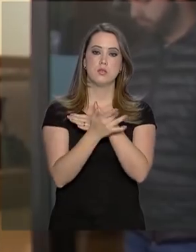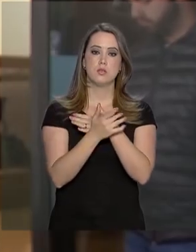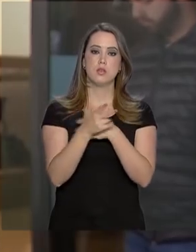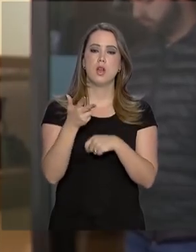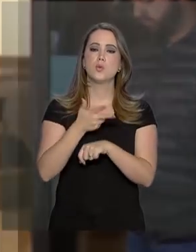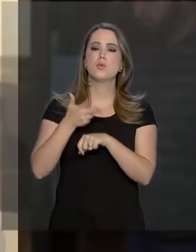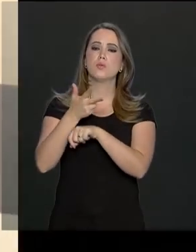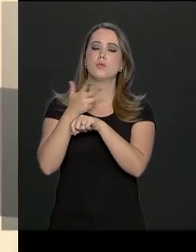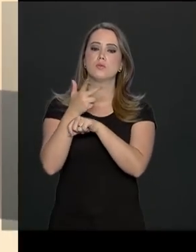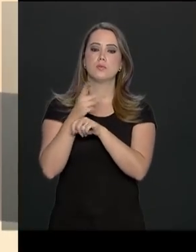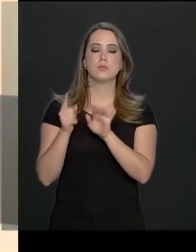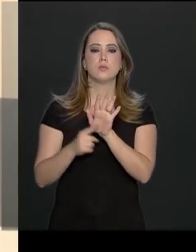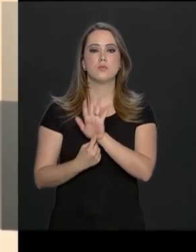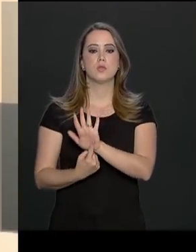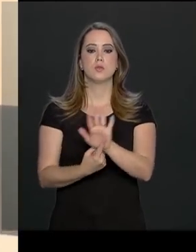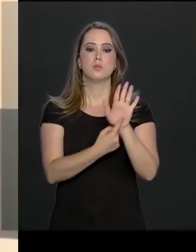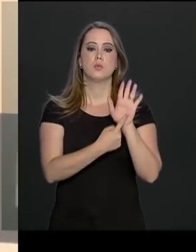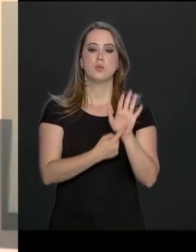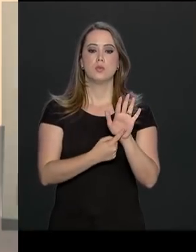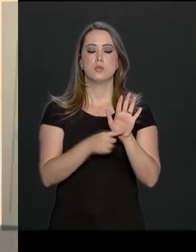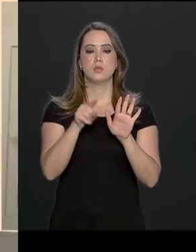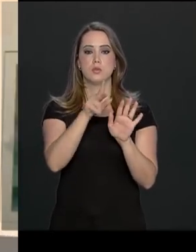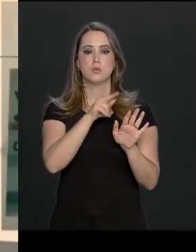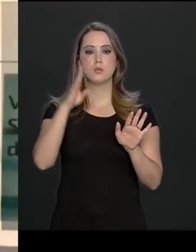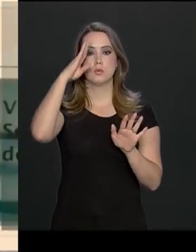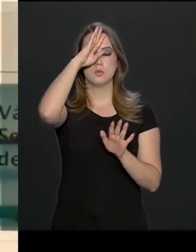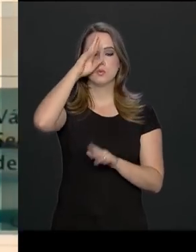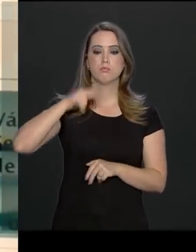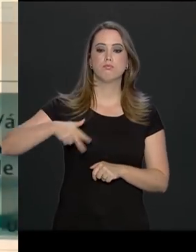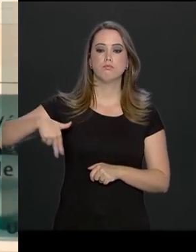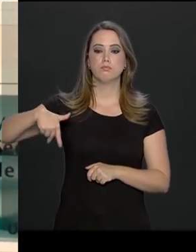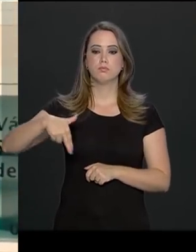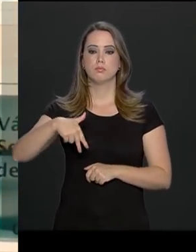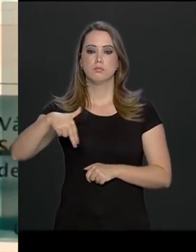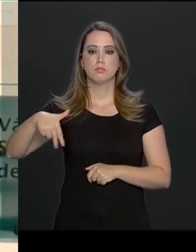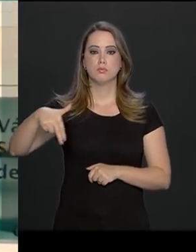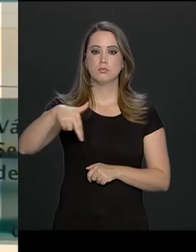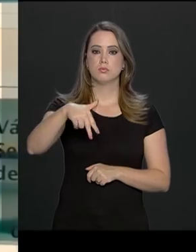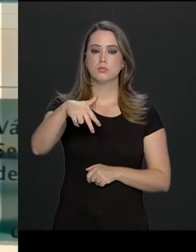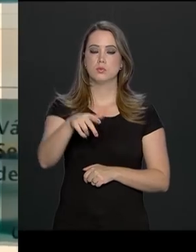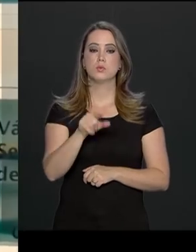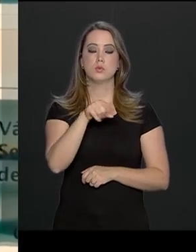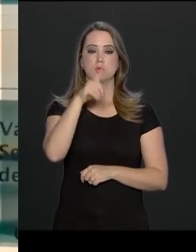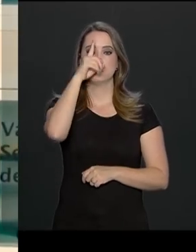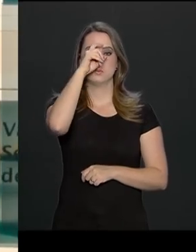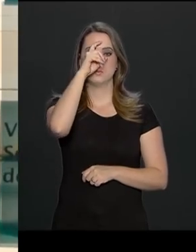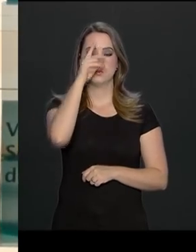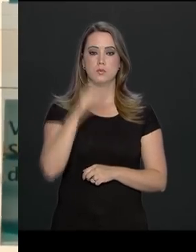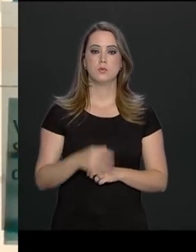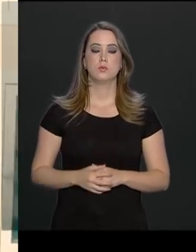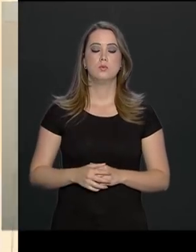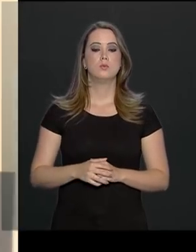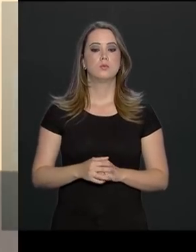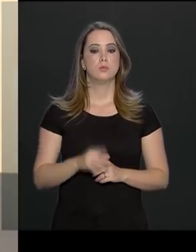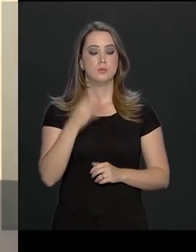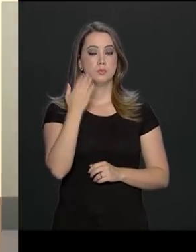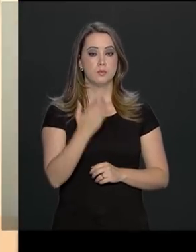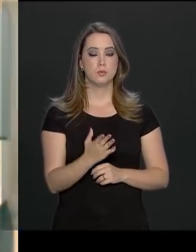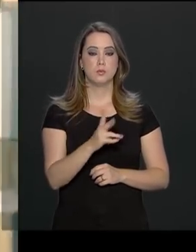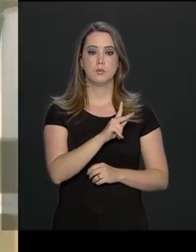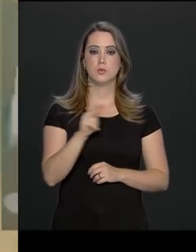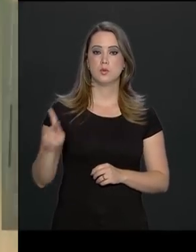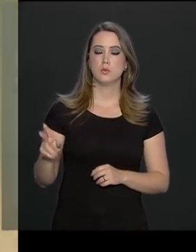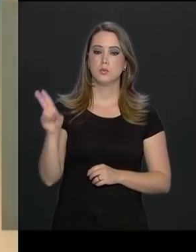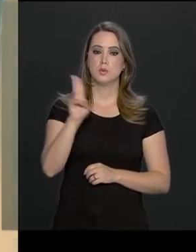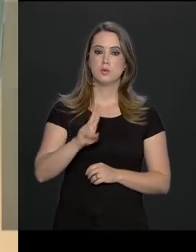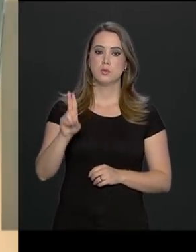Presidente da República caminhando pelos corredores dos Hospital Albert Einstein bolsonaro